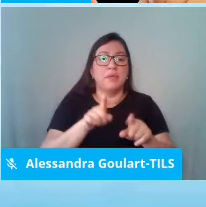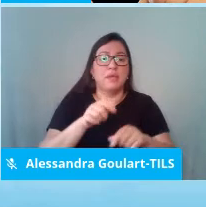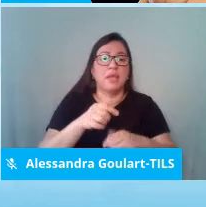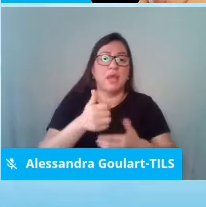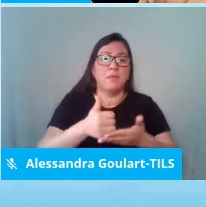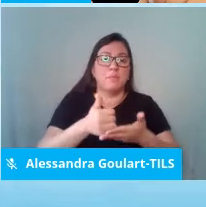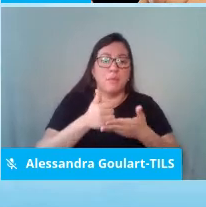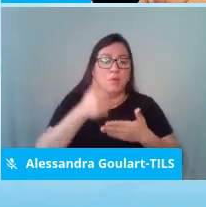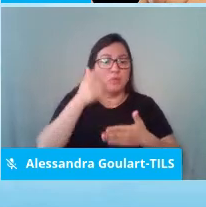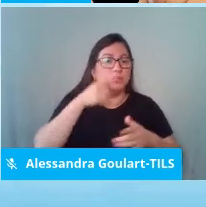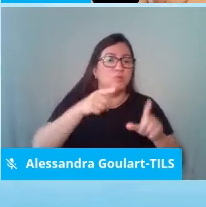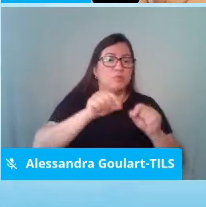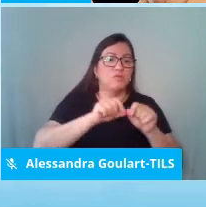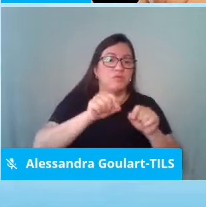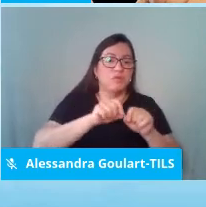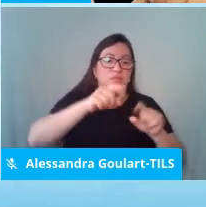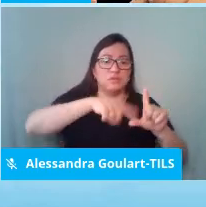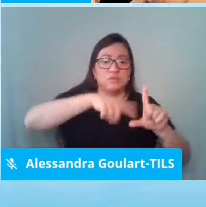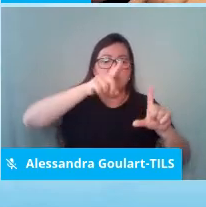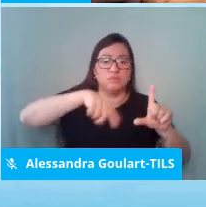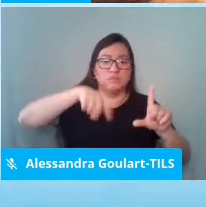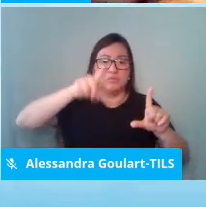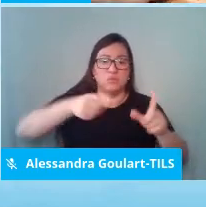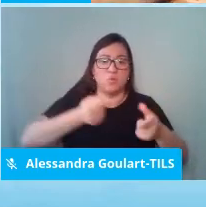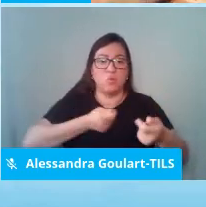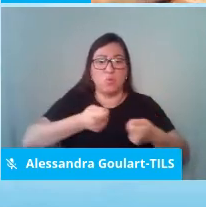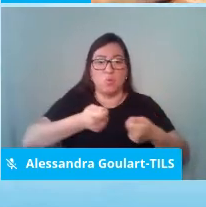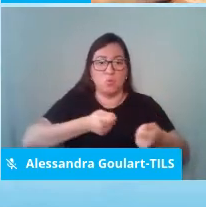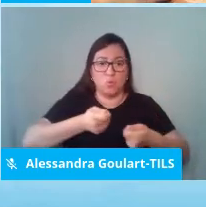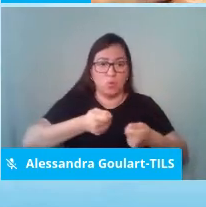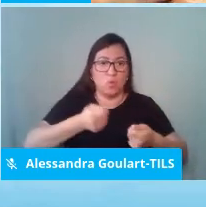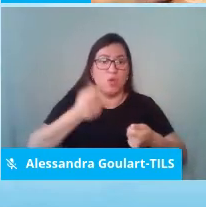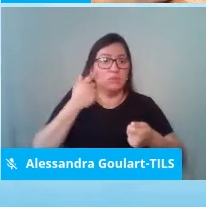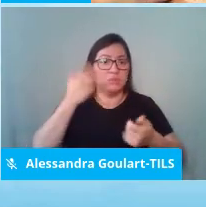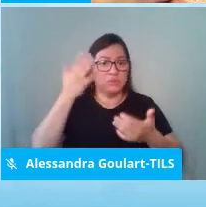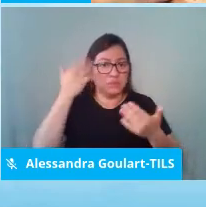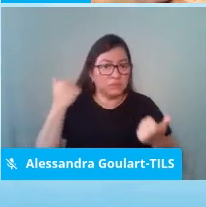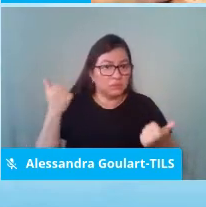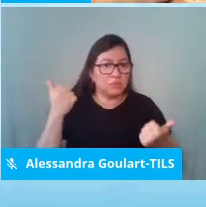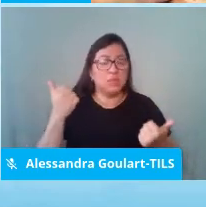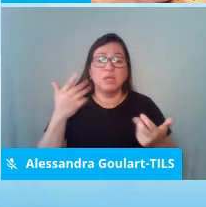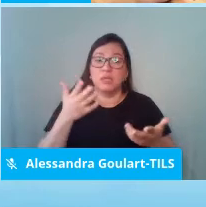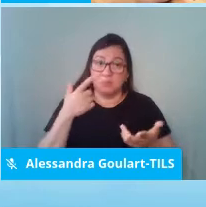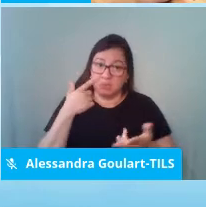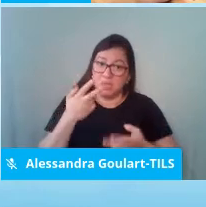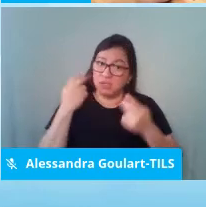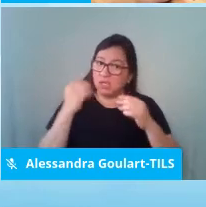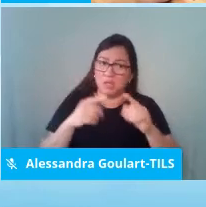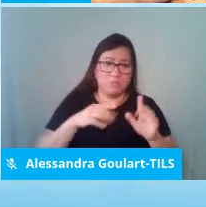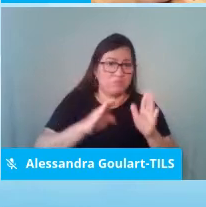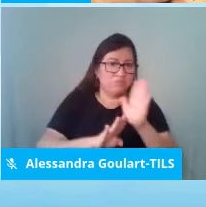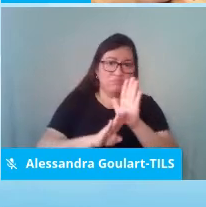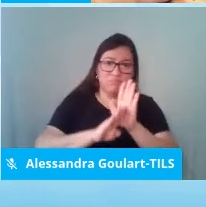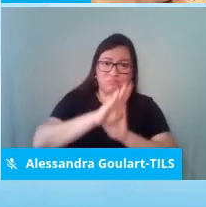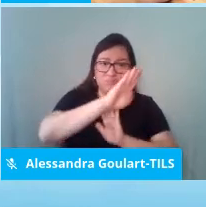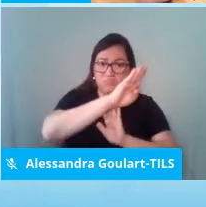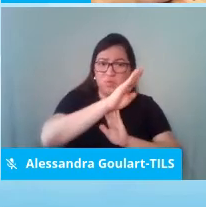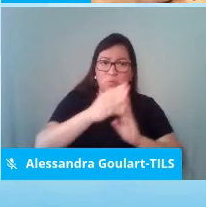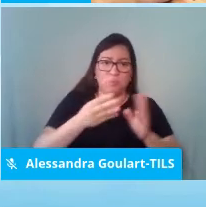está sob um certo descontrole no país, né? O próximo, por favor, Marlon.